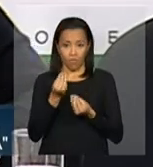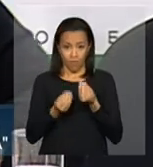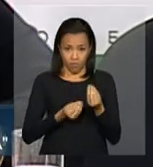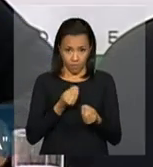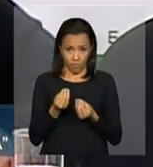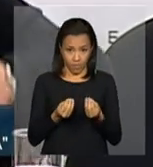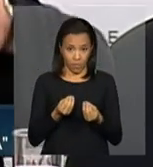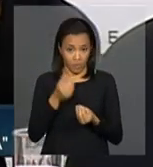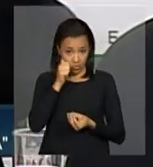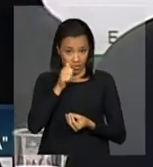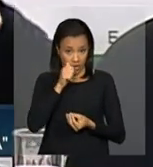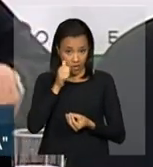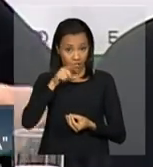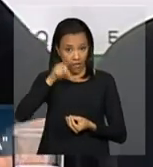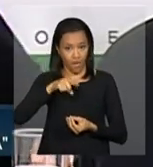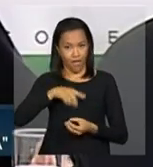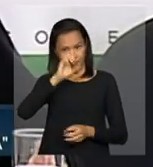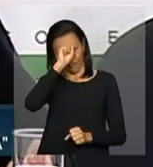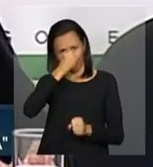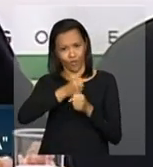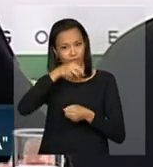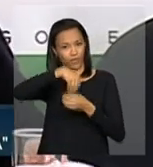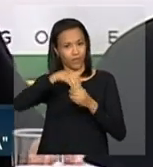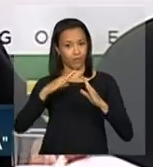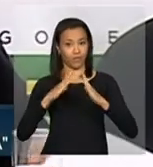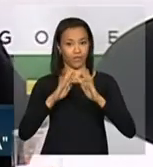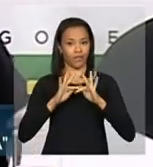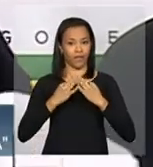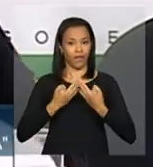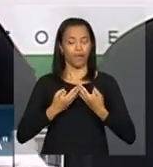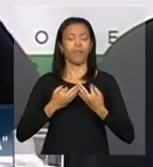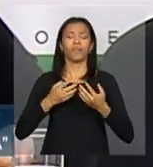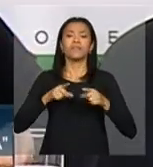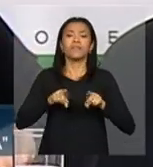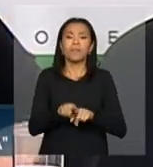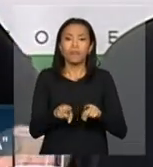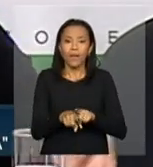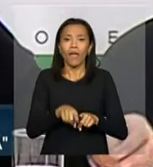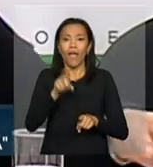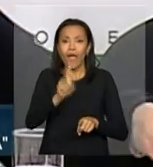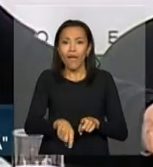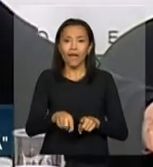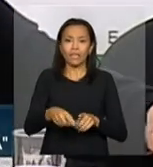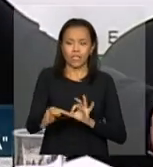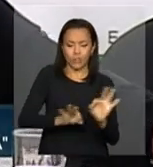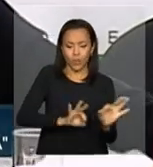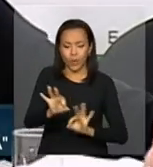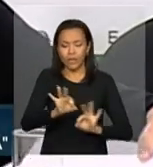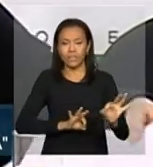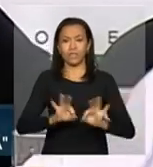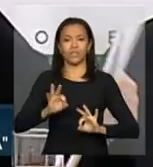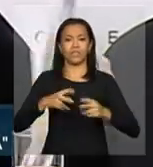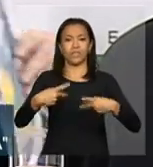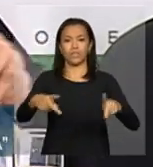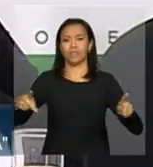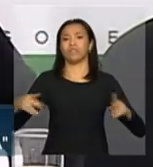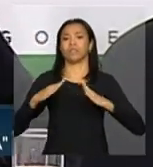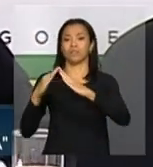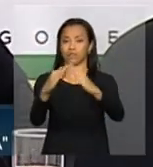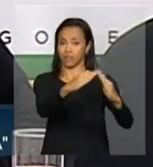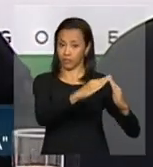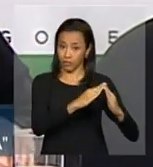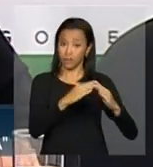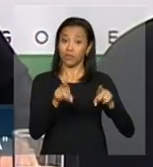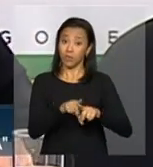suas famílias, como protagonistas de gestão doméstica dos serviços e usuárias